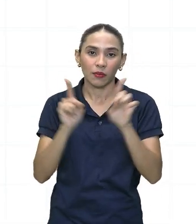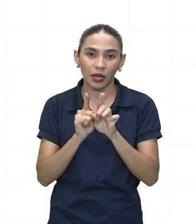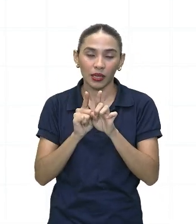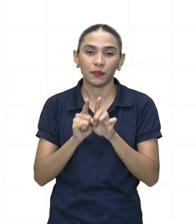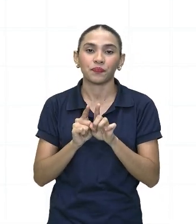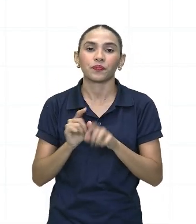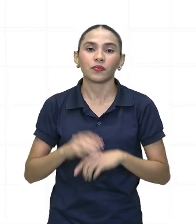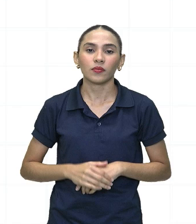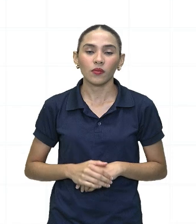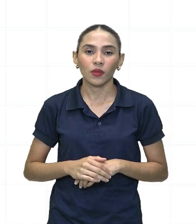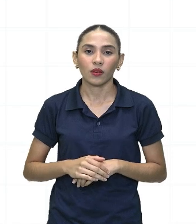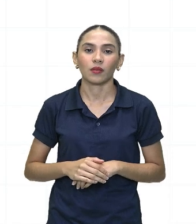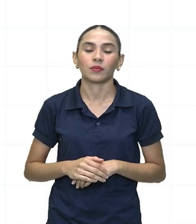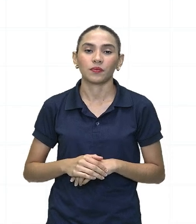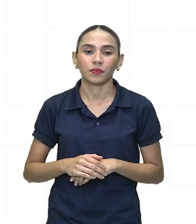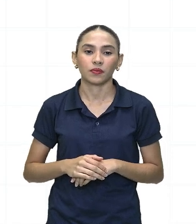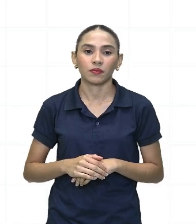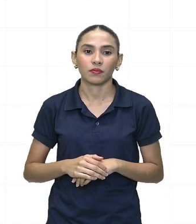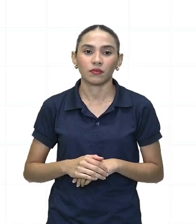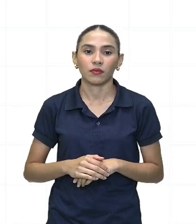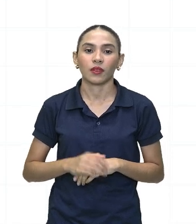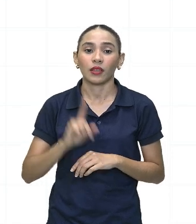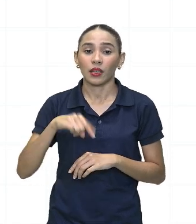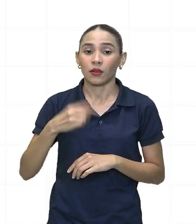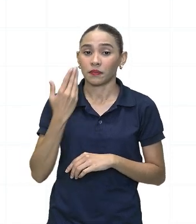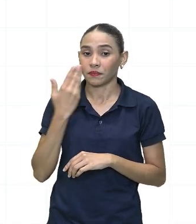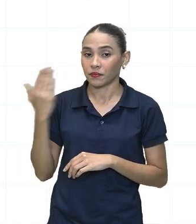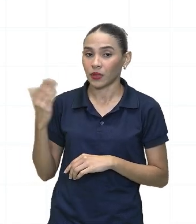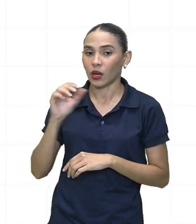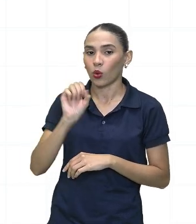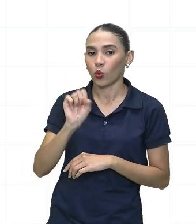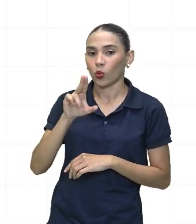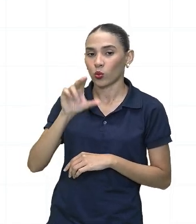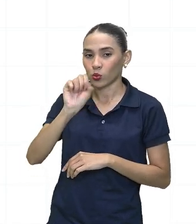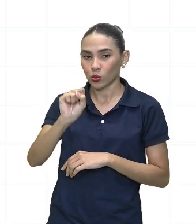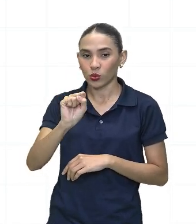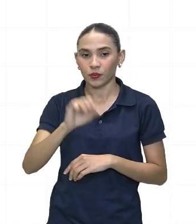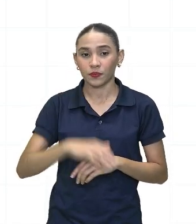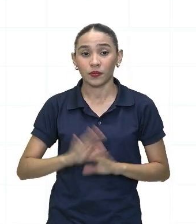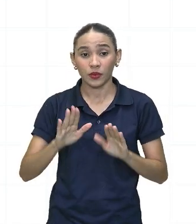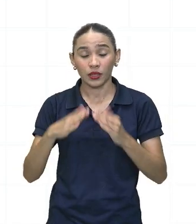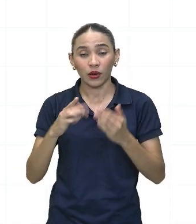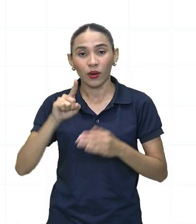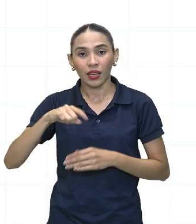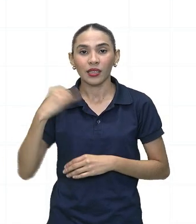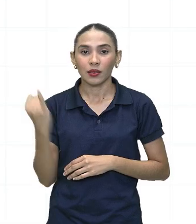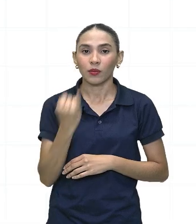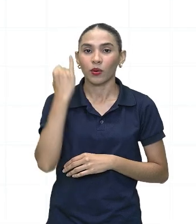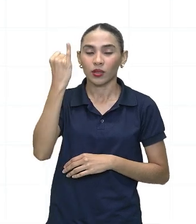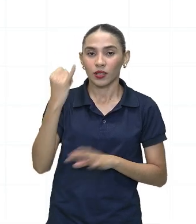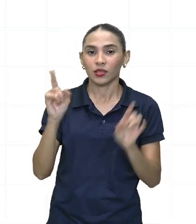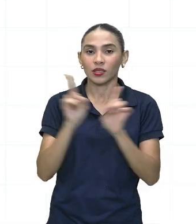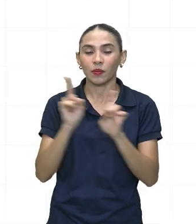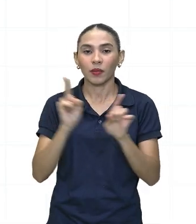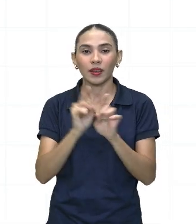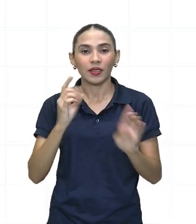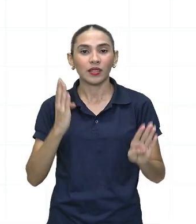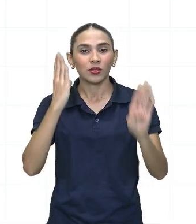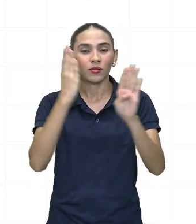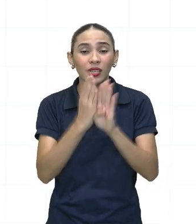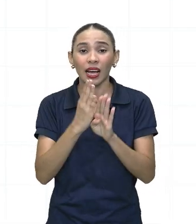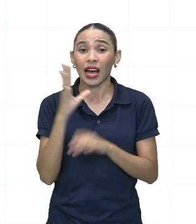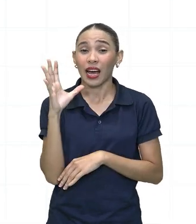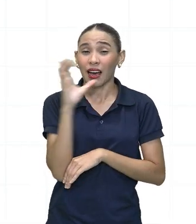pelo nosso Sistema Único de Saúde, que é o SUS, certo? Então, é importante identificar